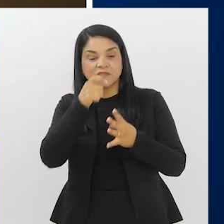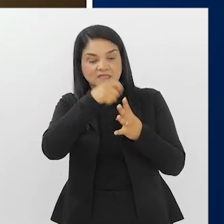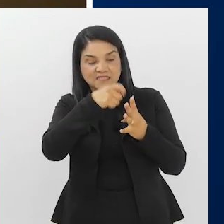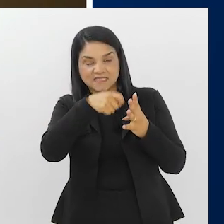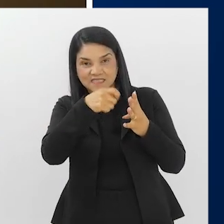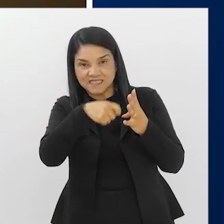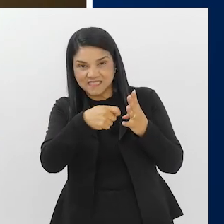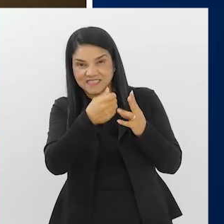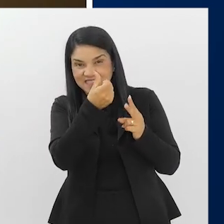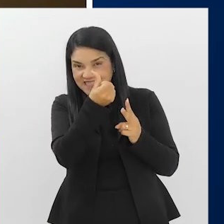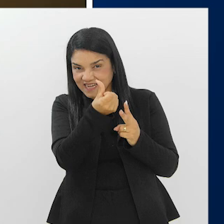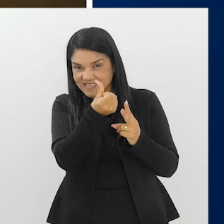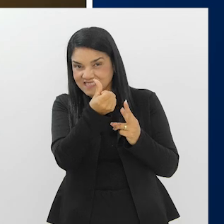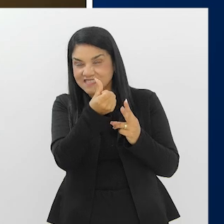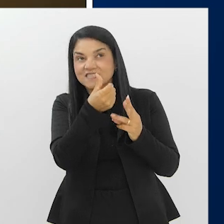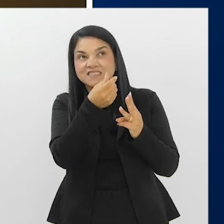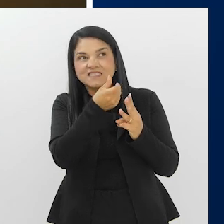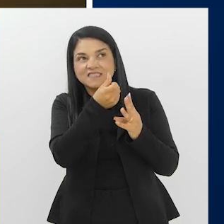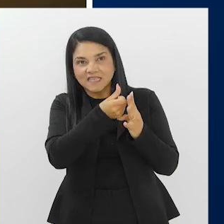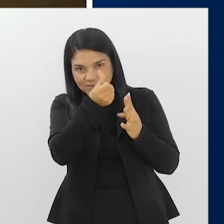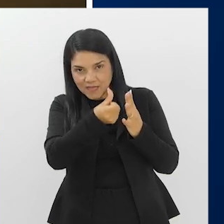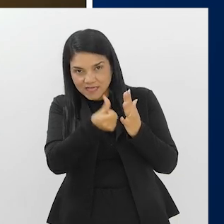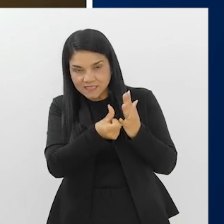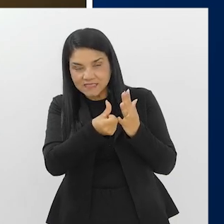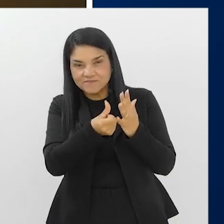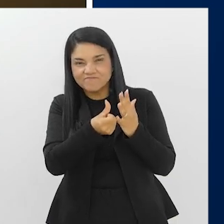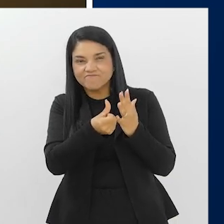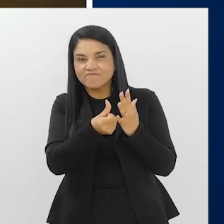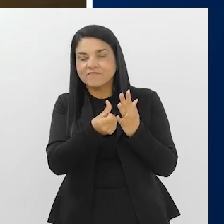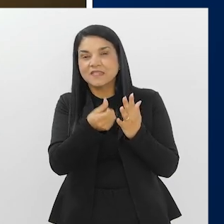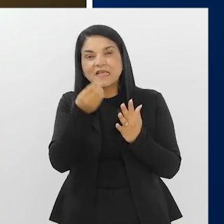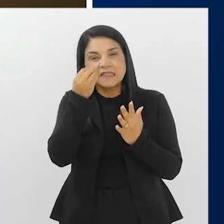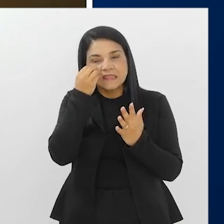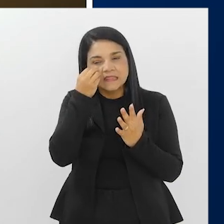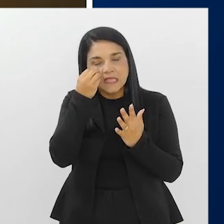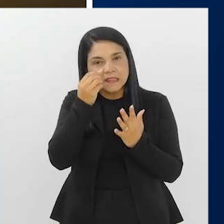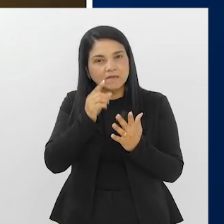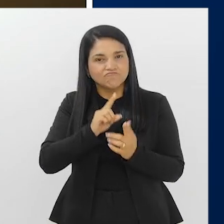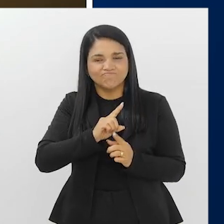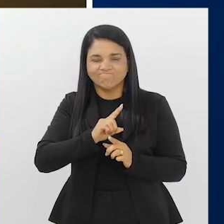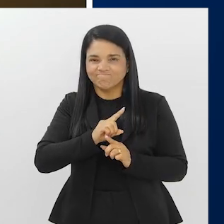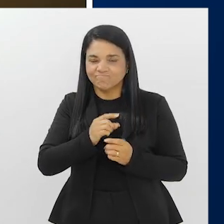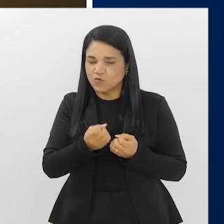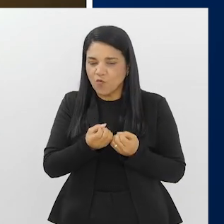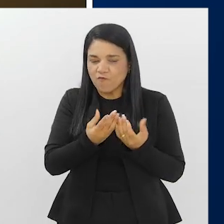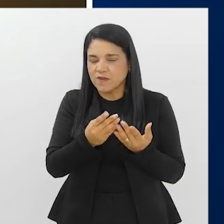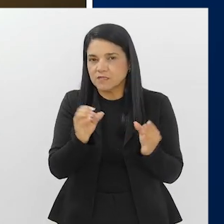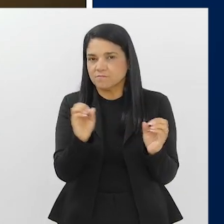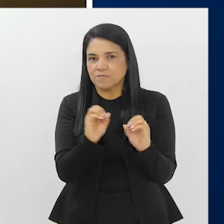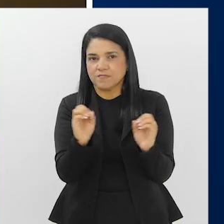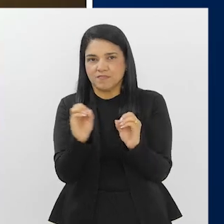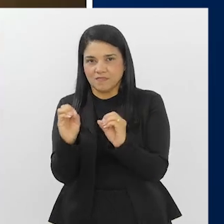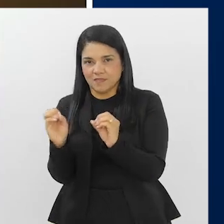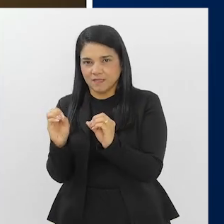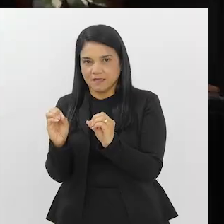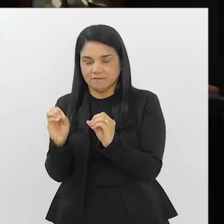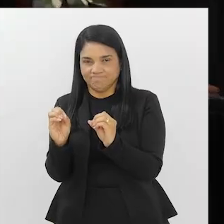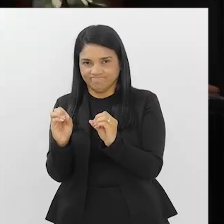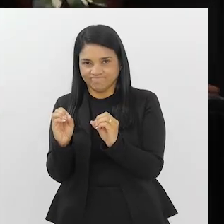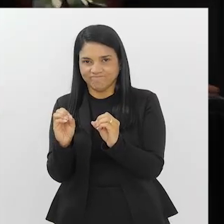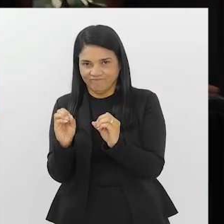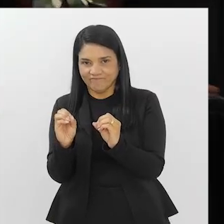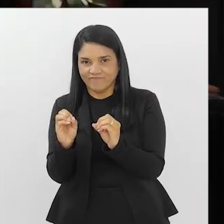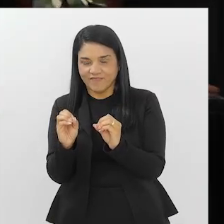os 3 meses de idade do bebê, a gente tenta não oferecer nada com bico artificial para ele não ter a confusão